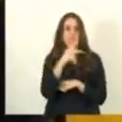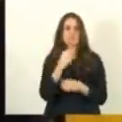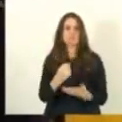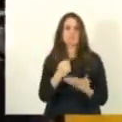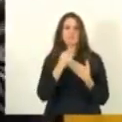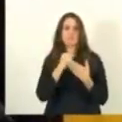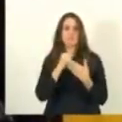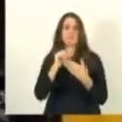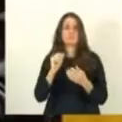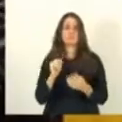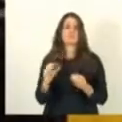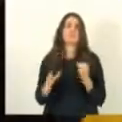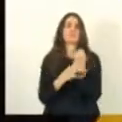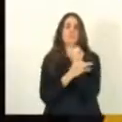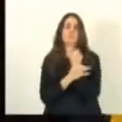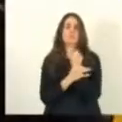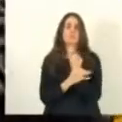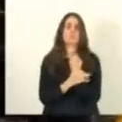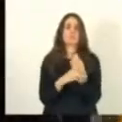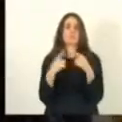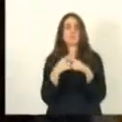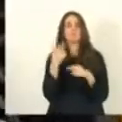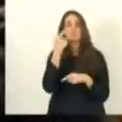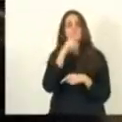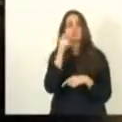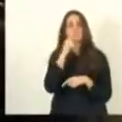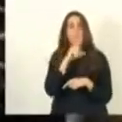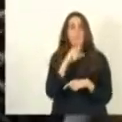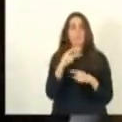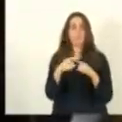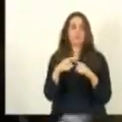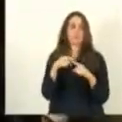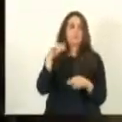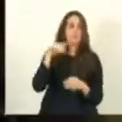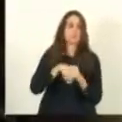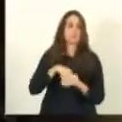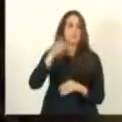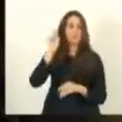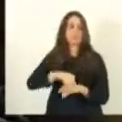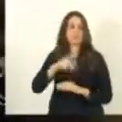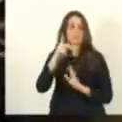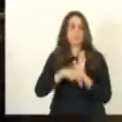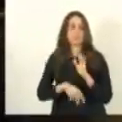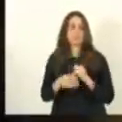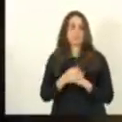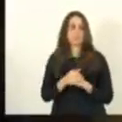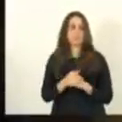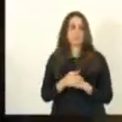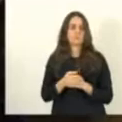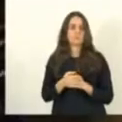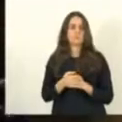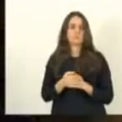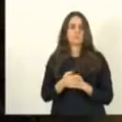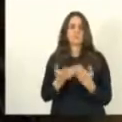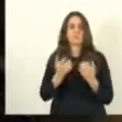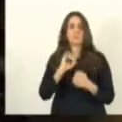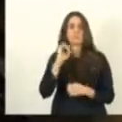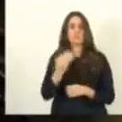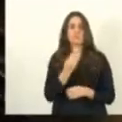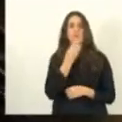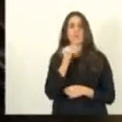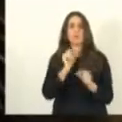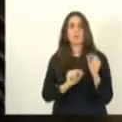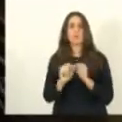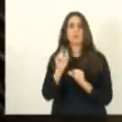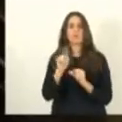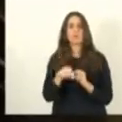mais respaldo ainda, deputado Quintino, para que nós possamos dar o voto favorável ao projeto. Mas eu quero aproveitar a oportunidade para destacar